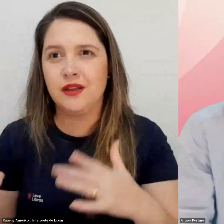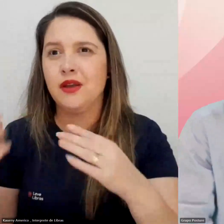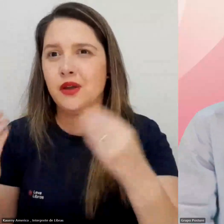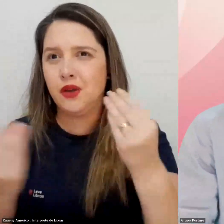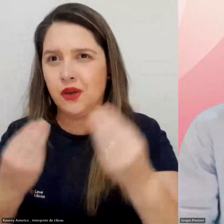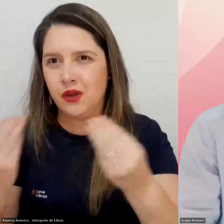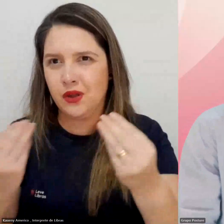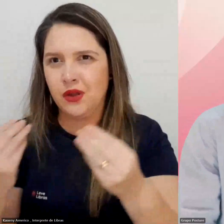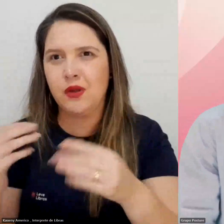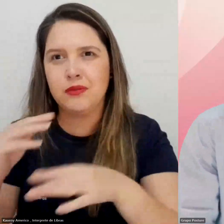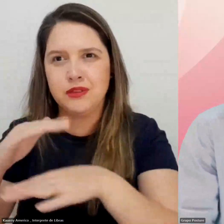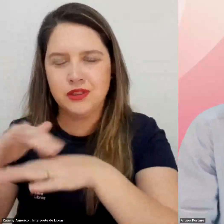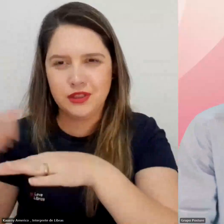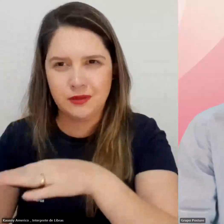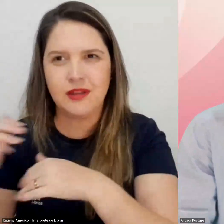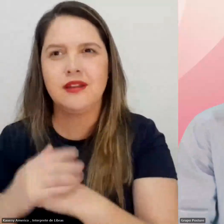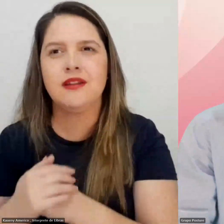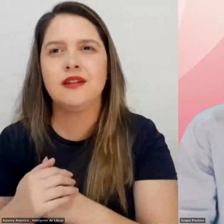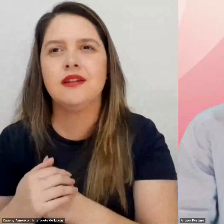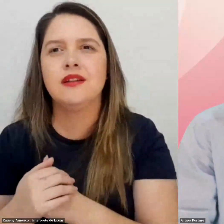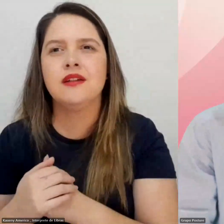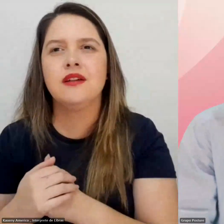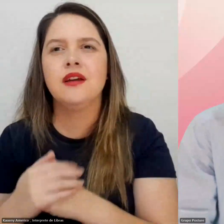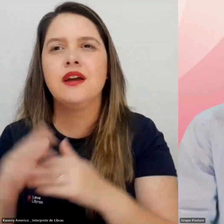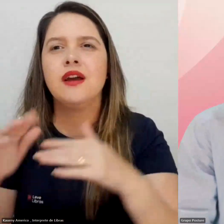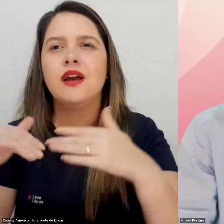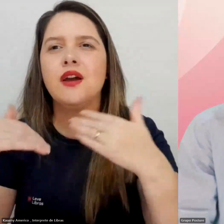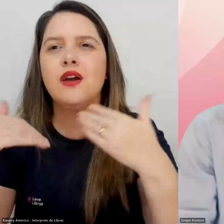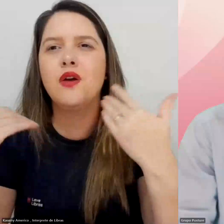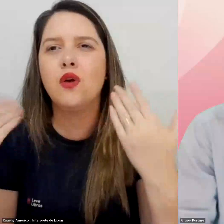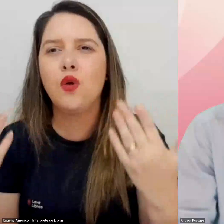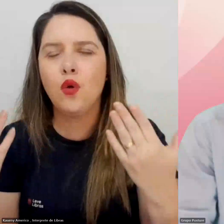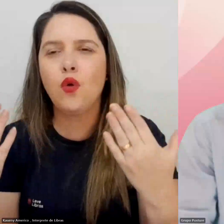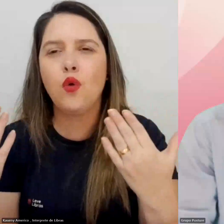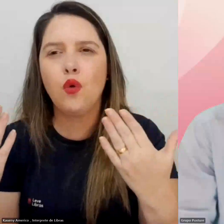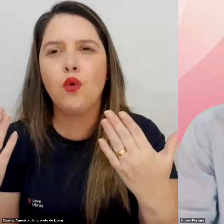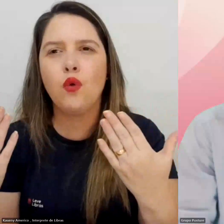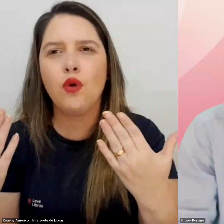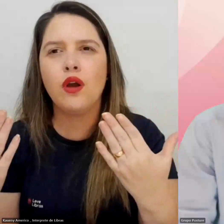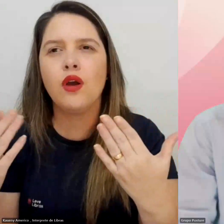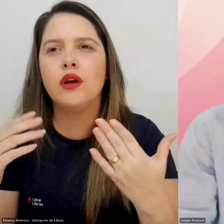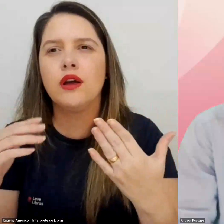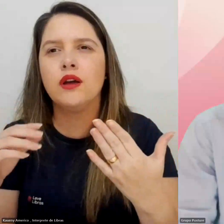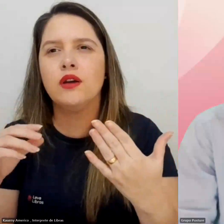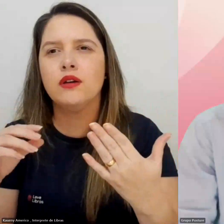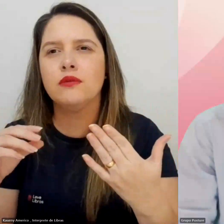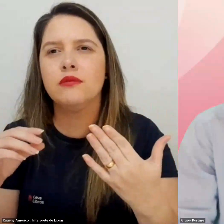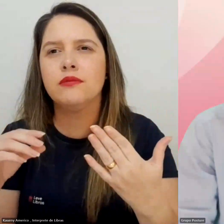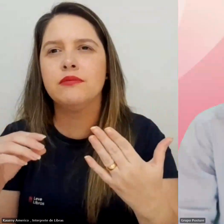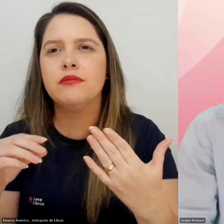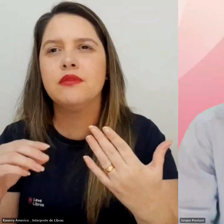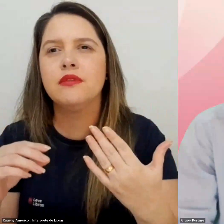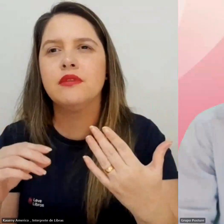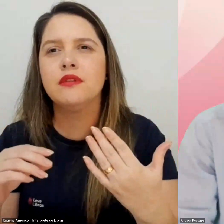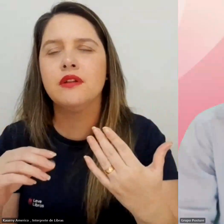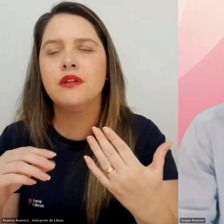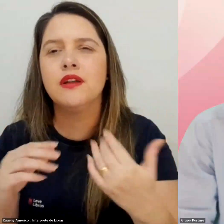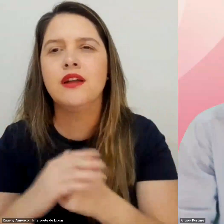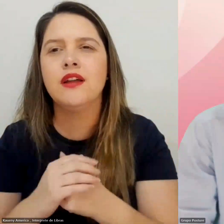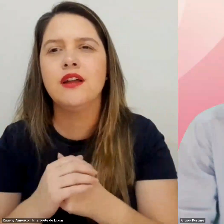né? É, ou, ou Dania, então, né? É aconselhável